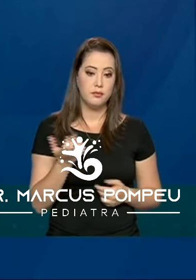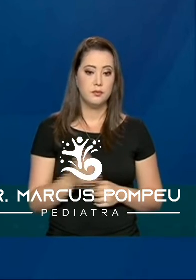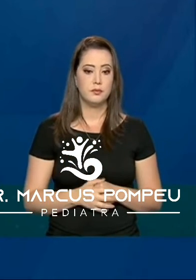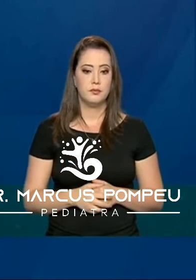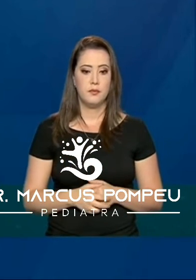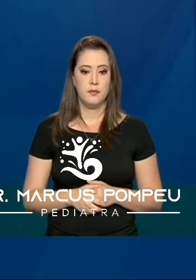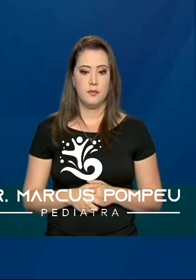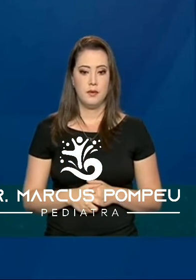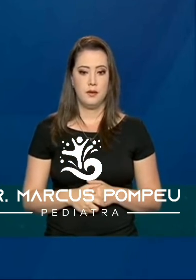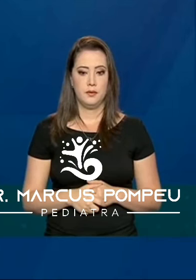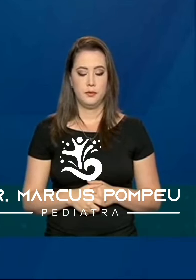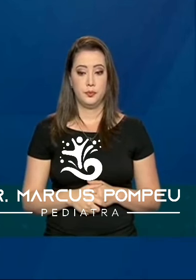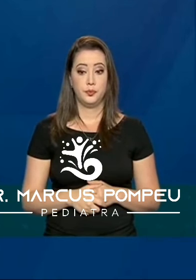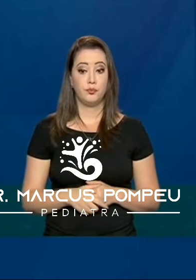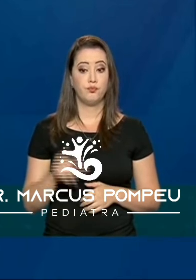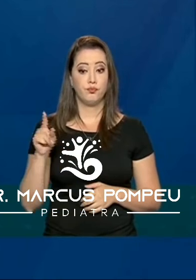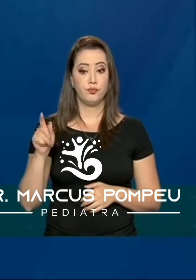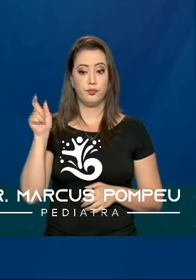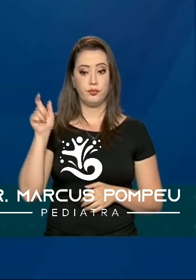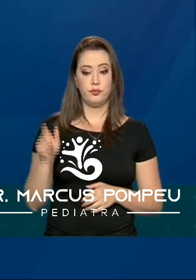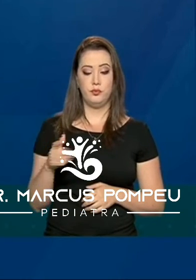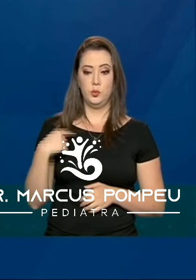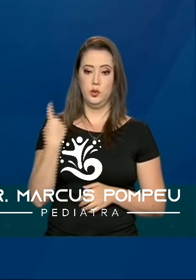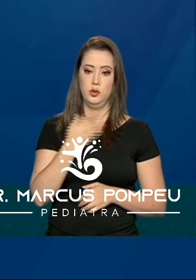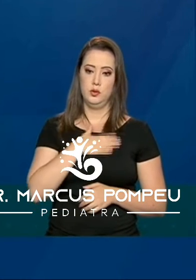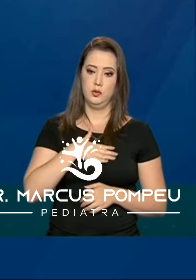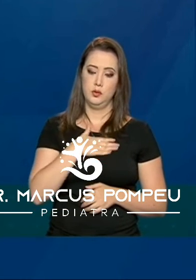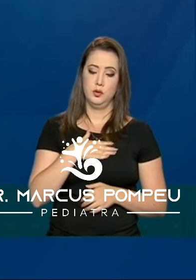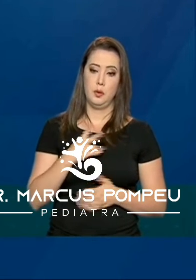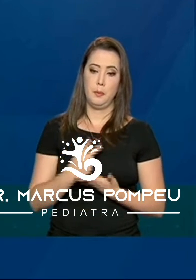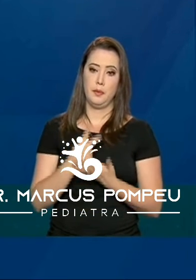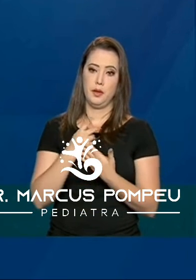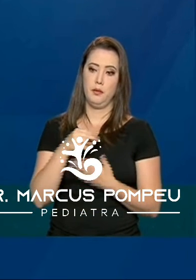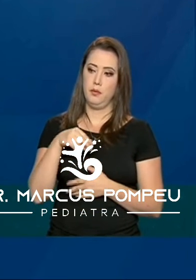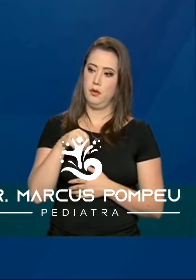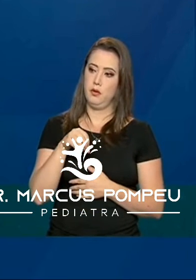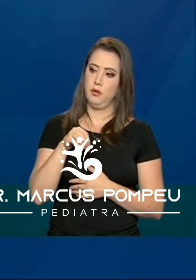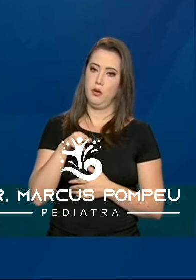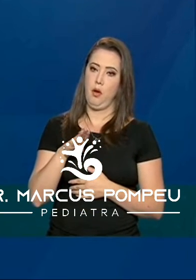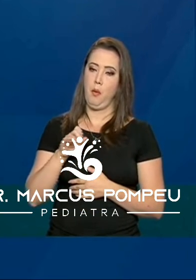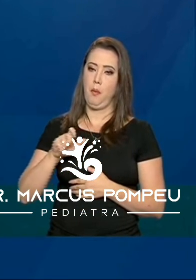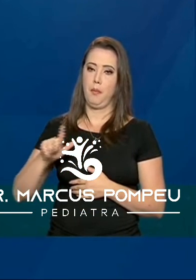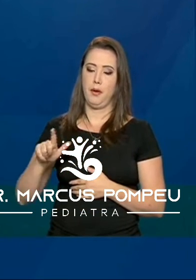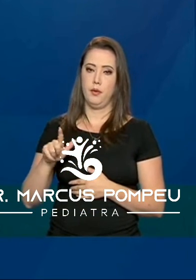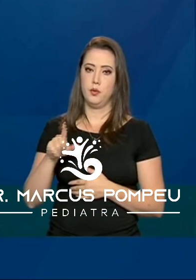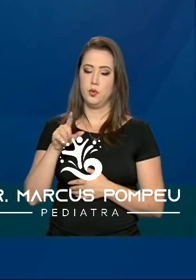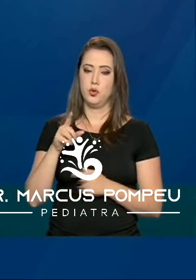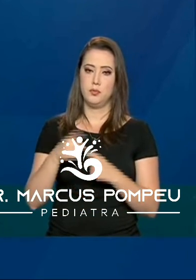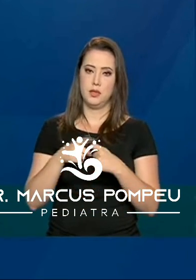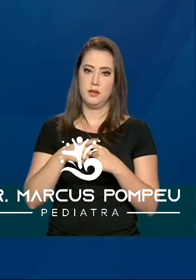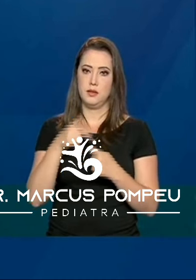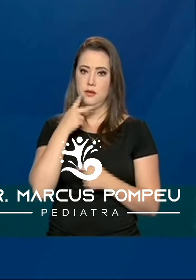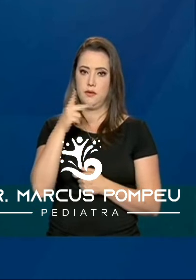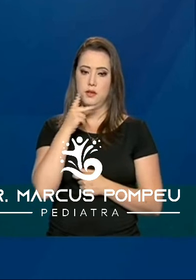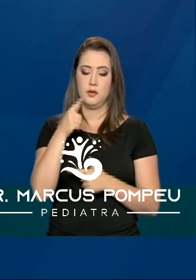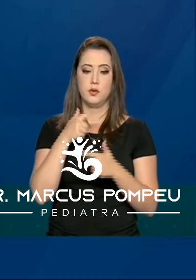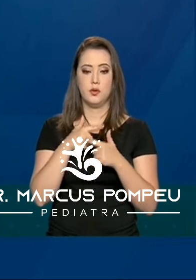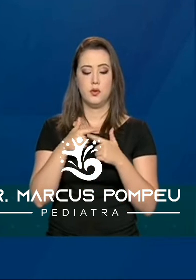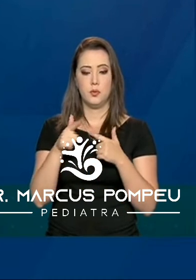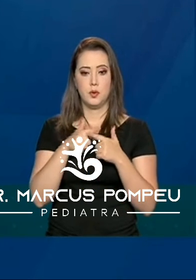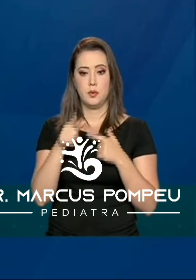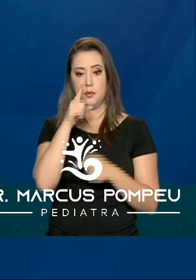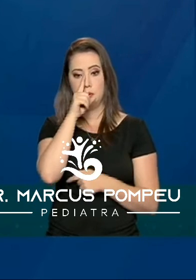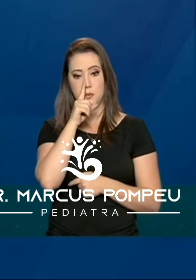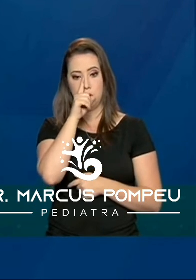Professor Luc Montagnier, nosso querido Prêmio Nobel de Medicina, falando sobre o risco. Outros grandes caras